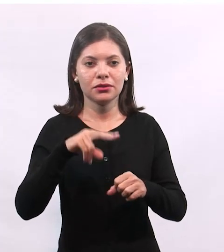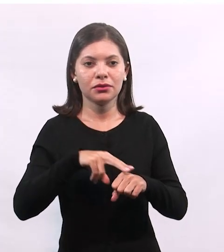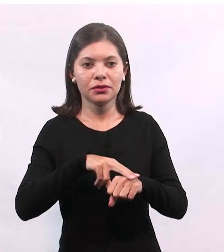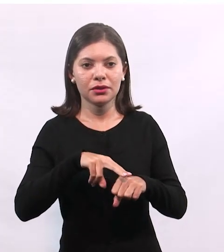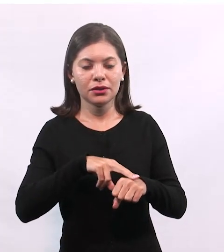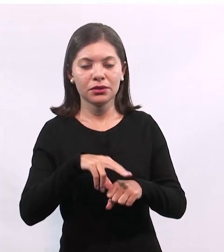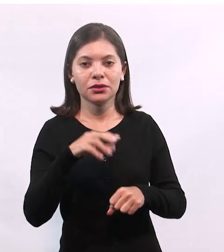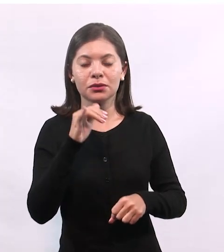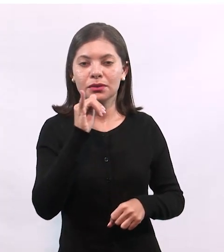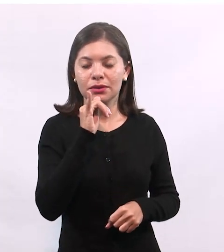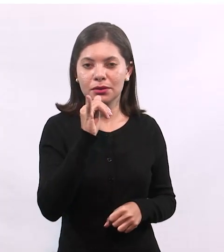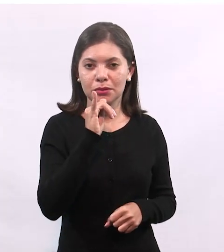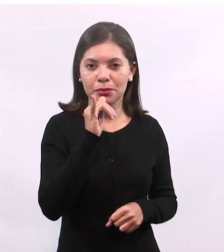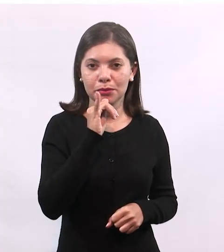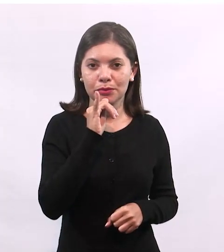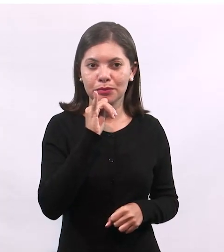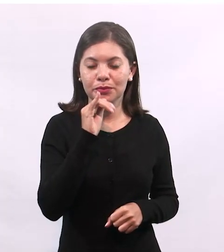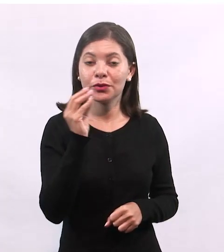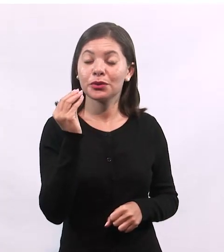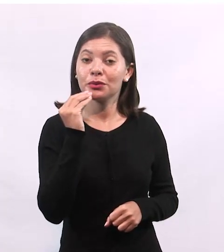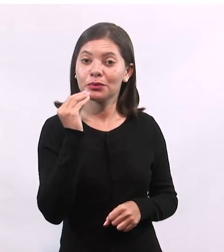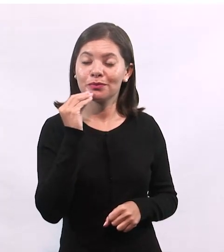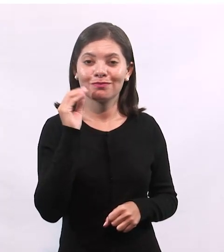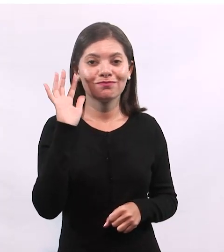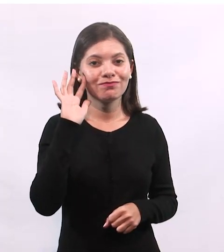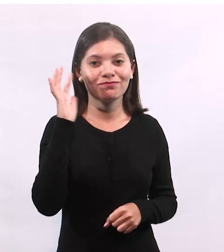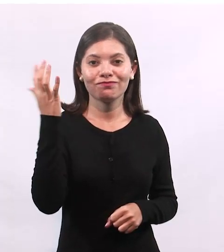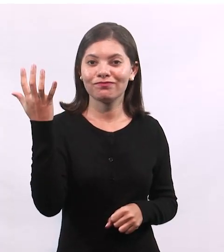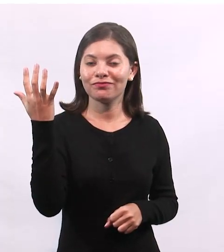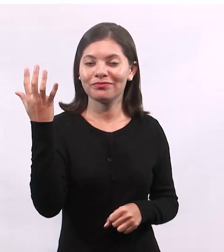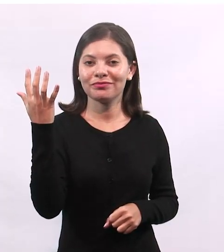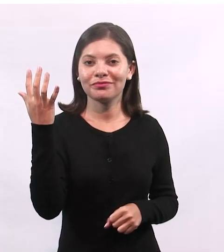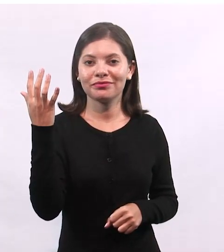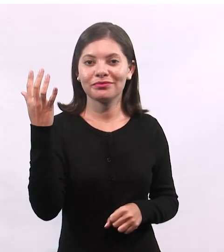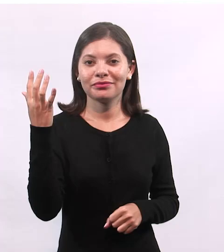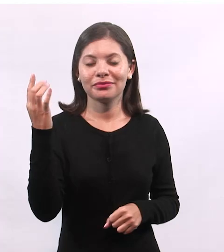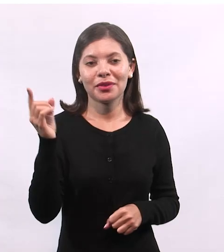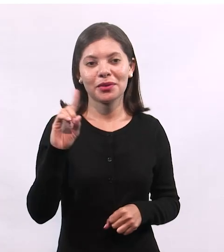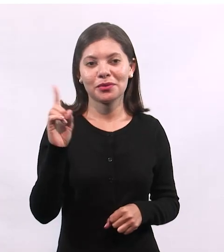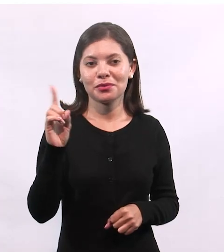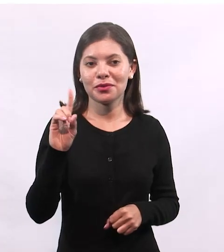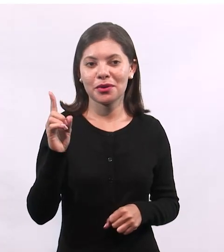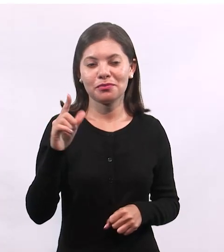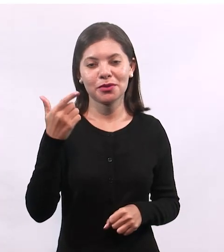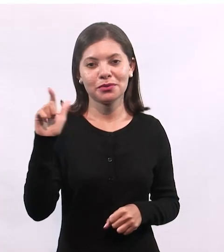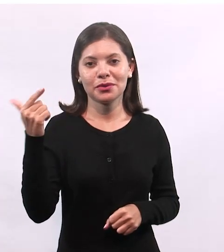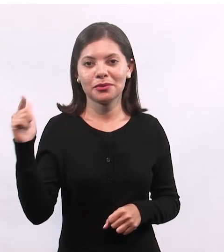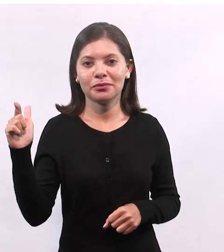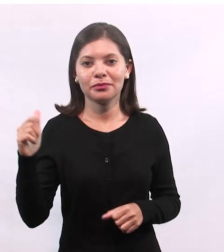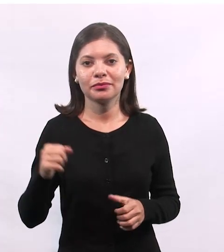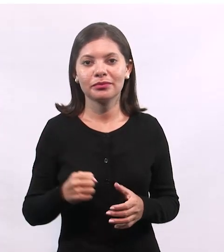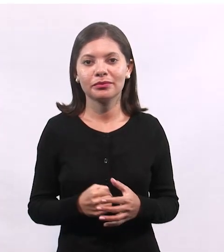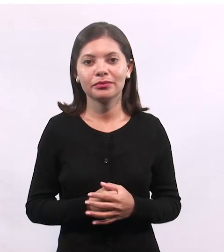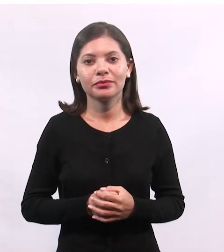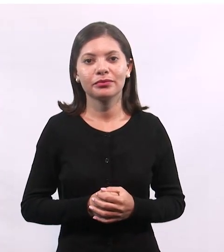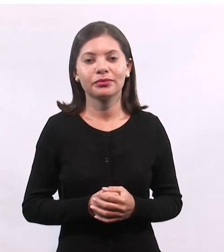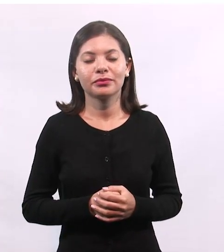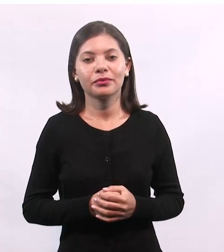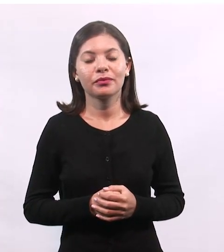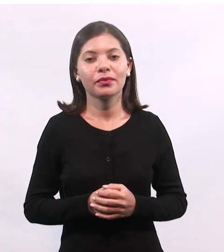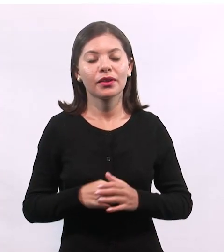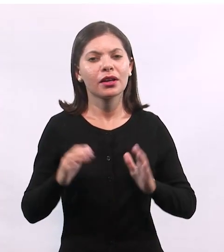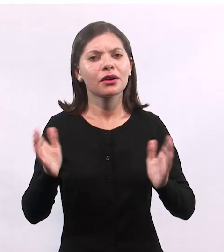verde é um exemplo de probabilidade de um evento Improvável não vai acontecer tá